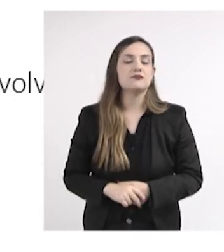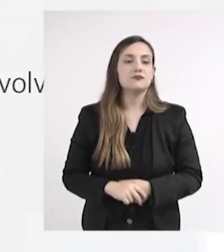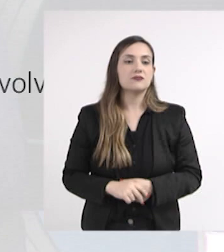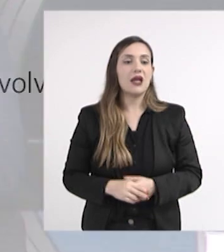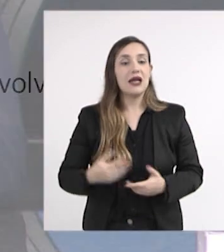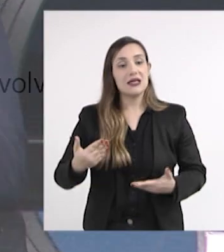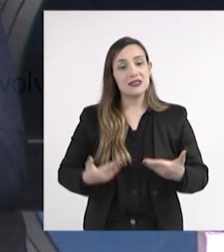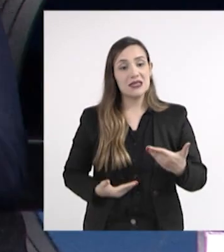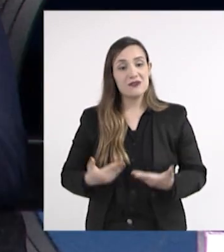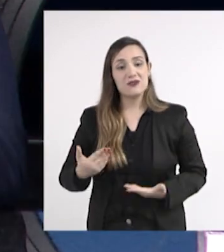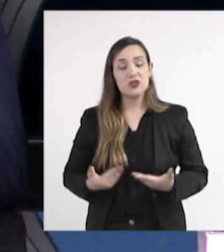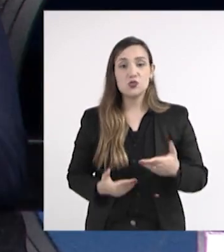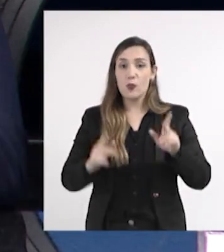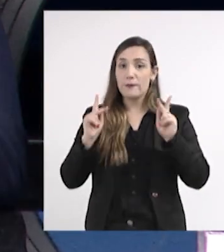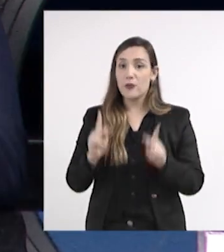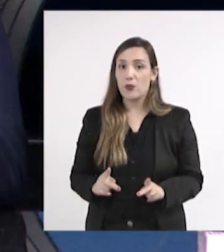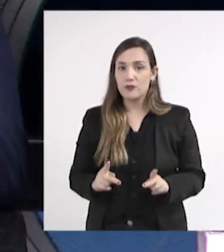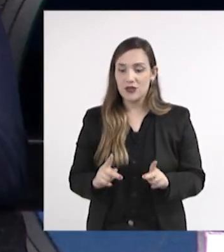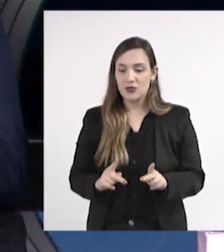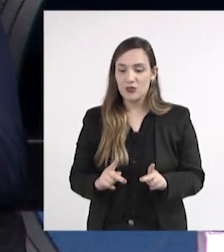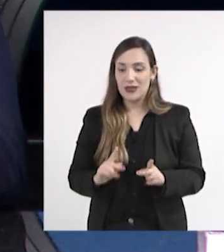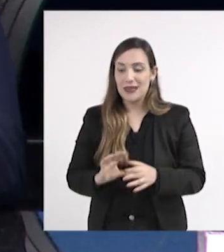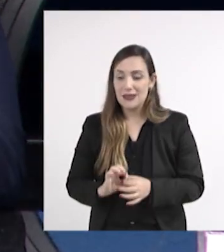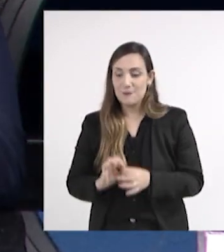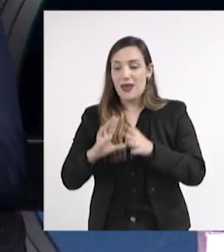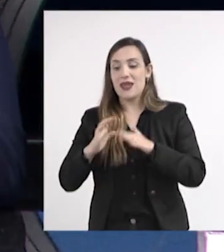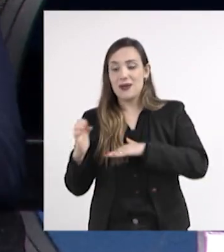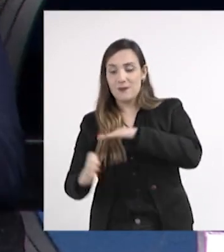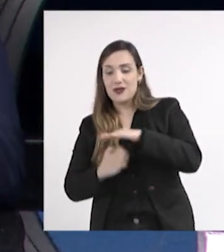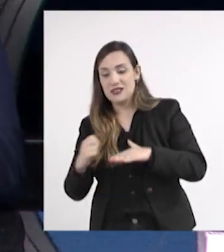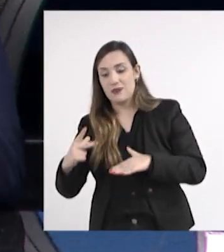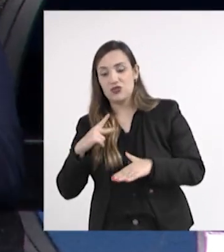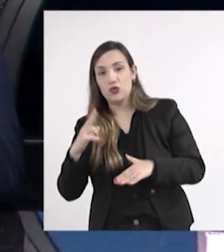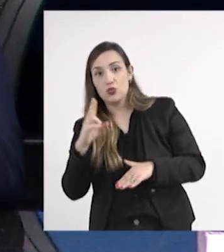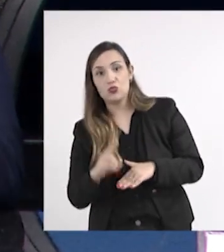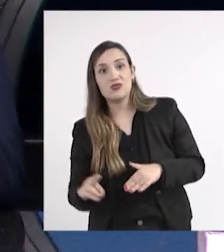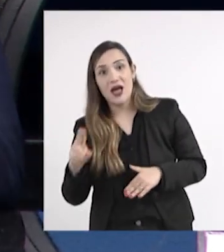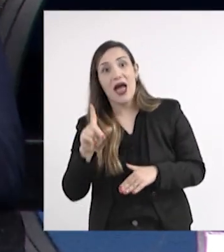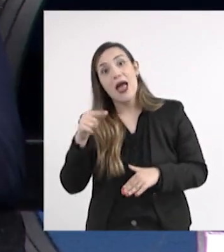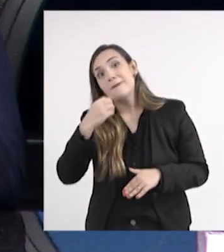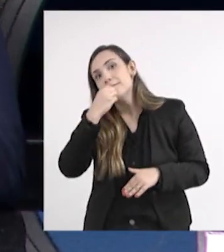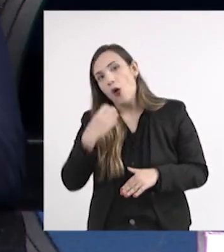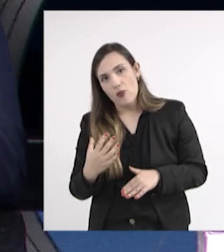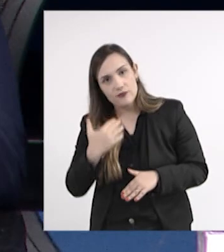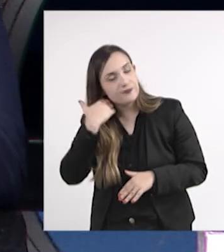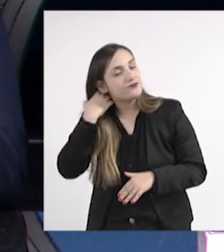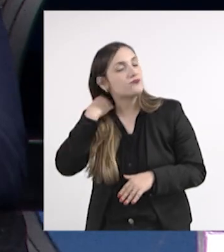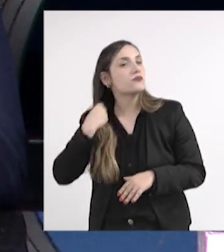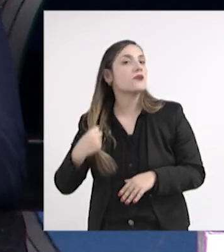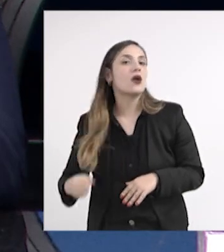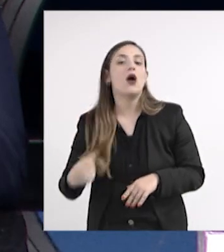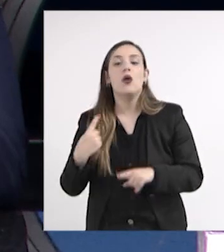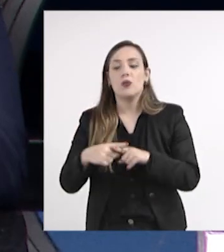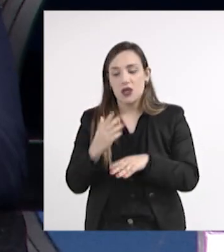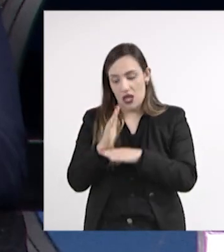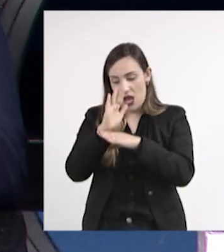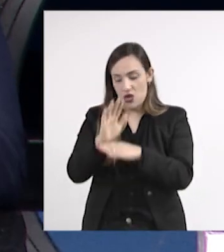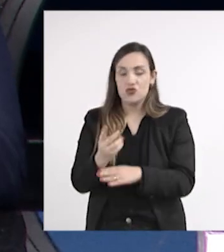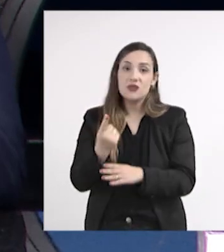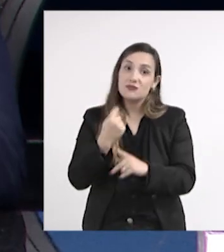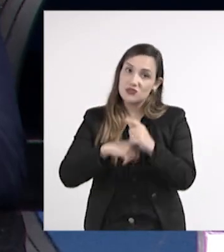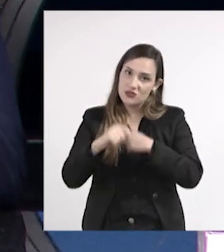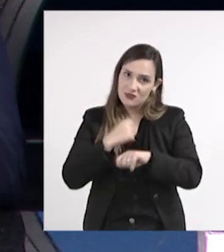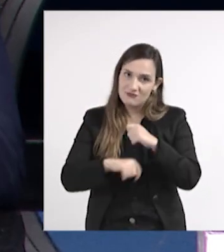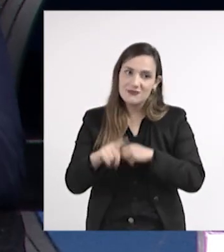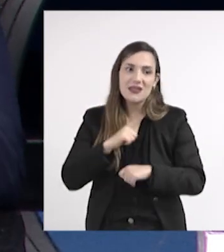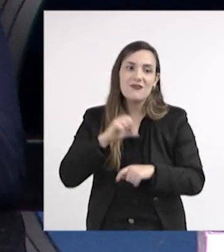públicos tem por efeitos benéficos para a economia regional a geração de